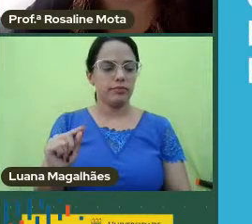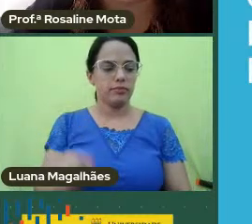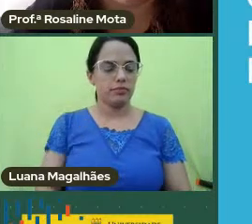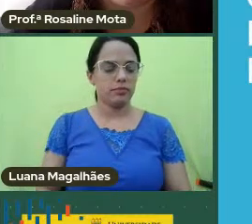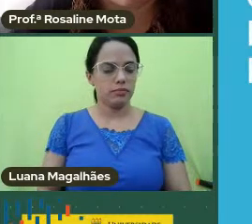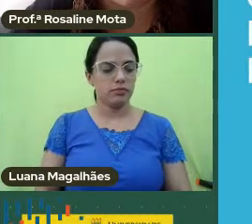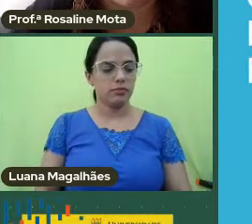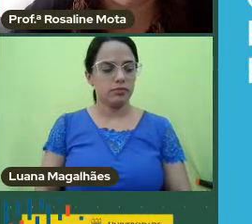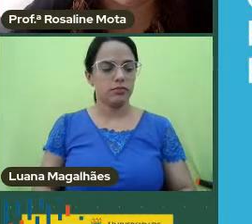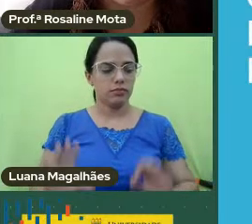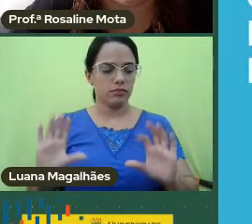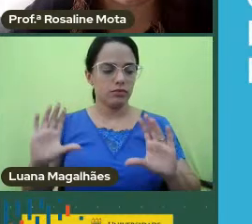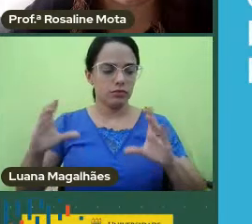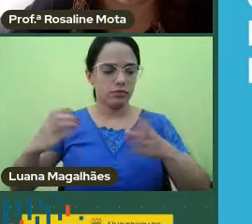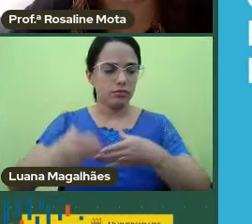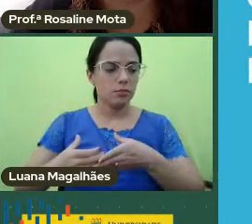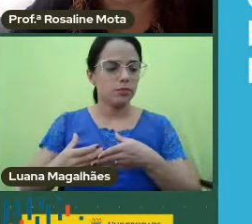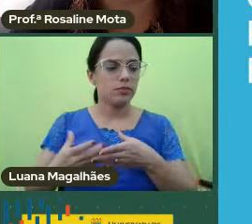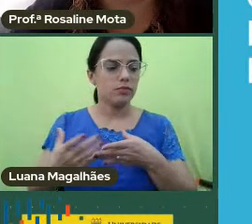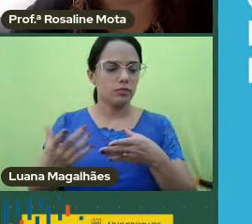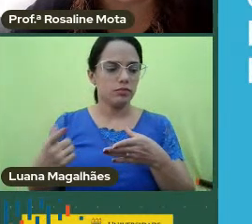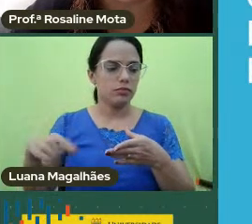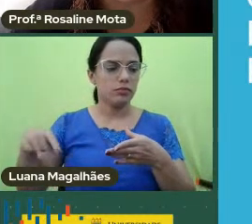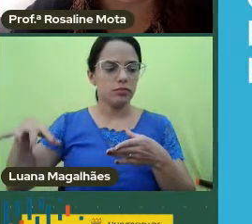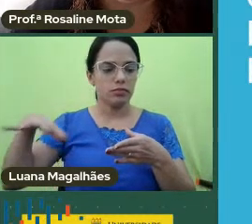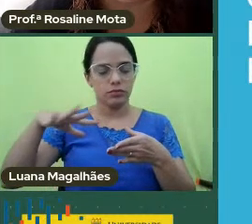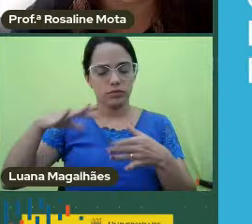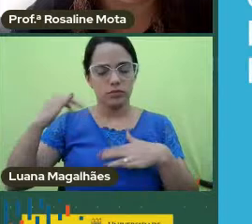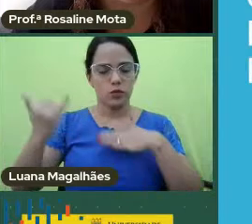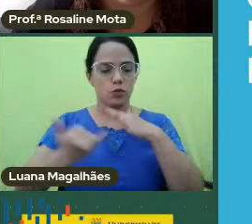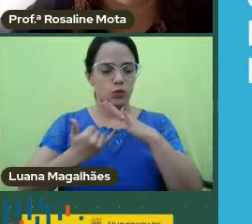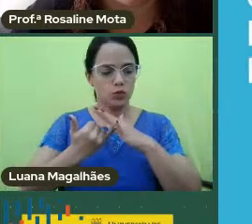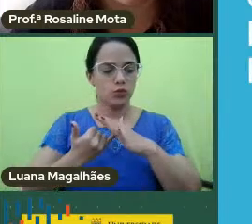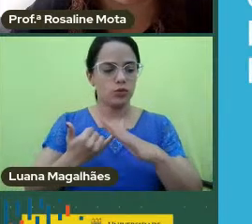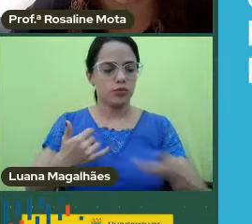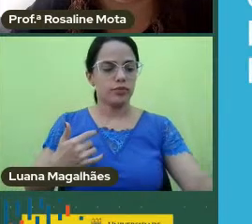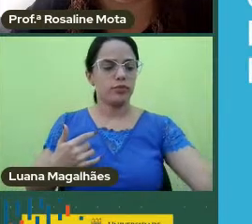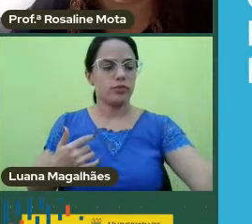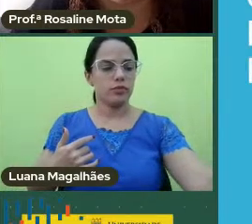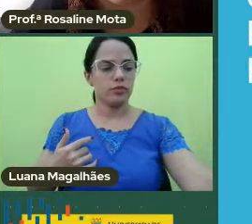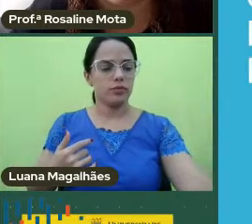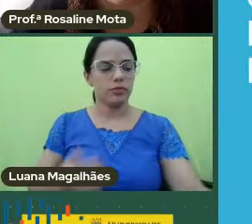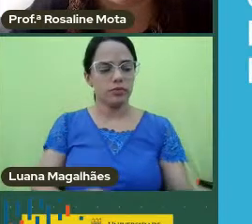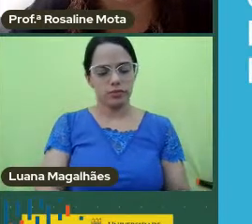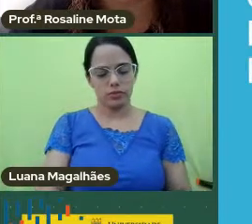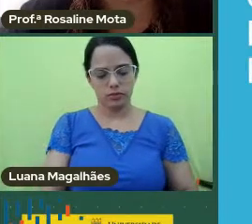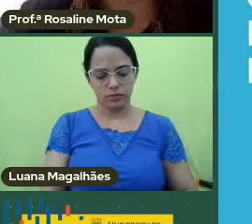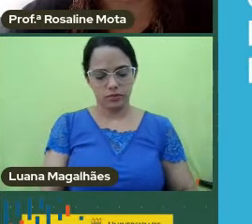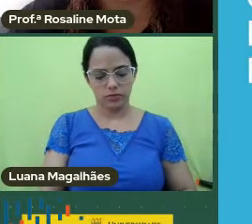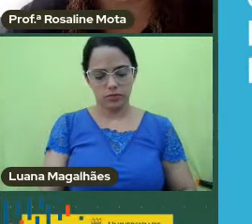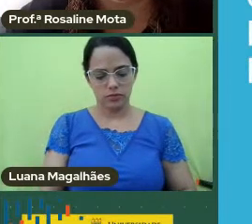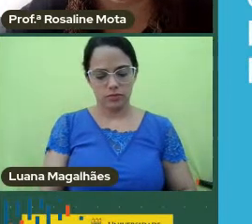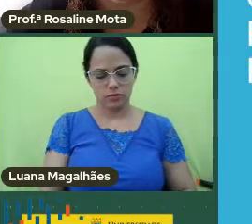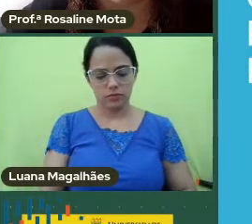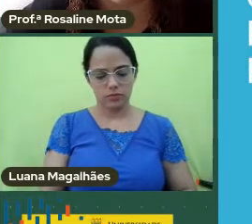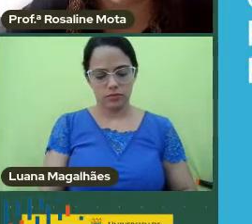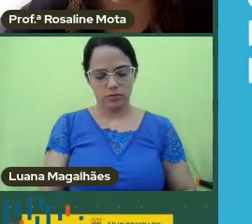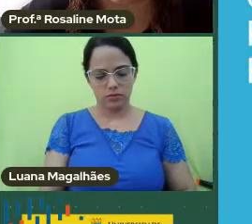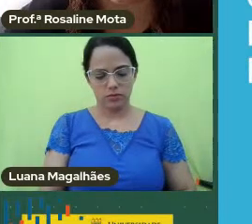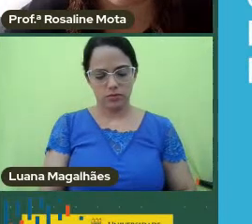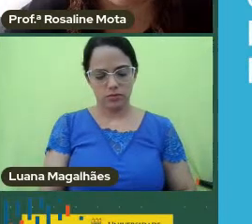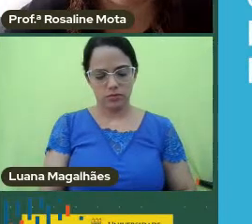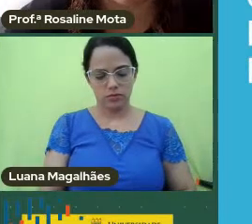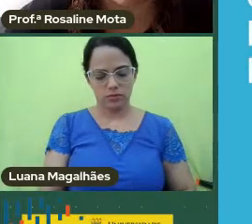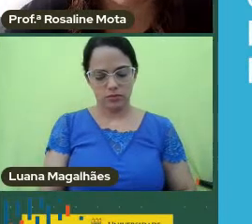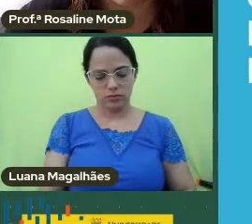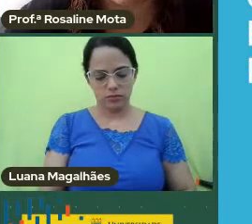de comissões nas instituições de saúde, não só nos hospitais, mas em demais instituições